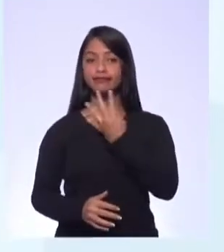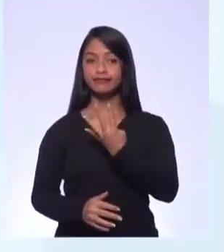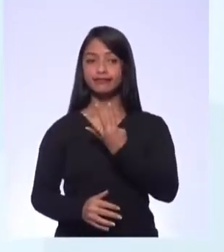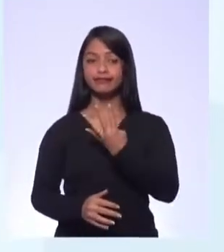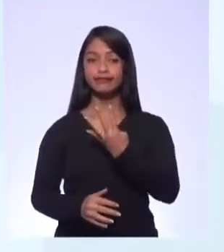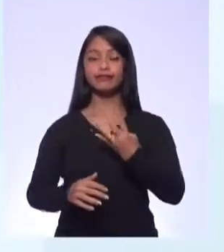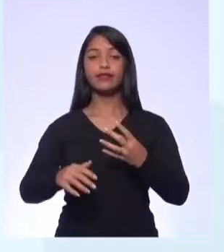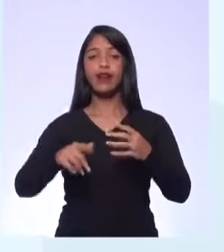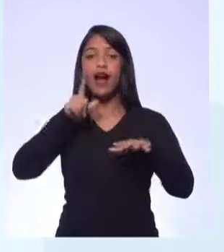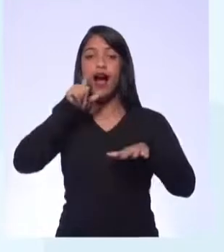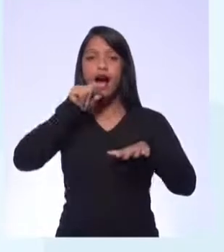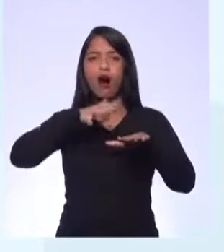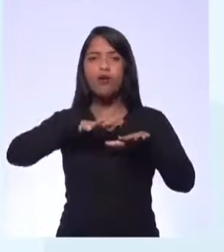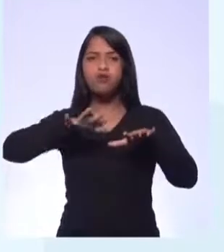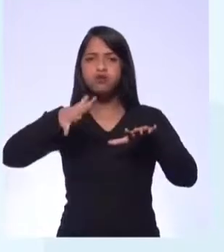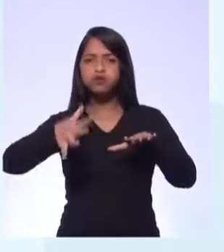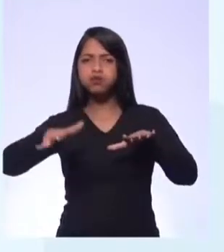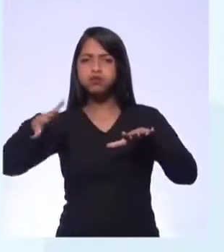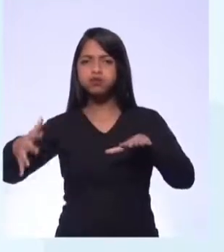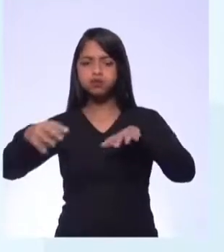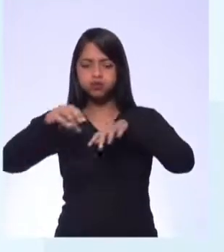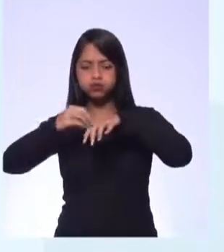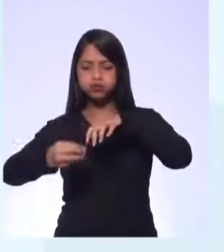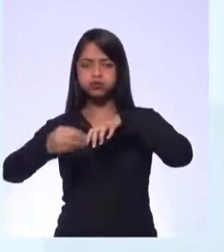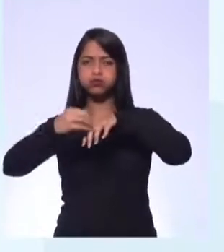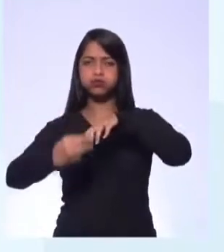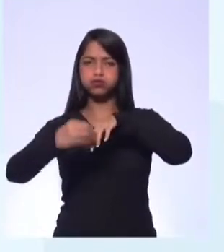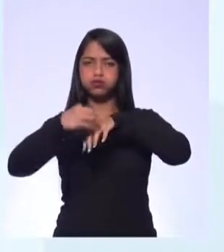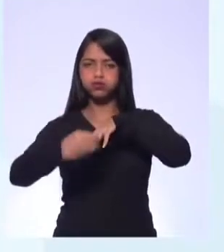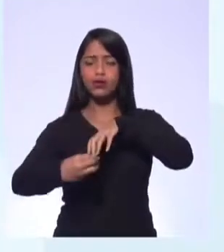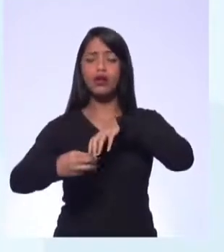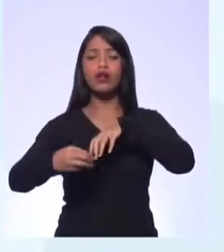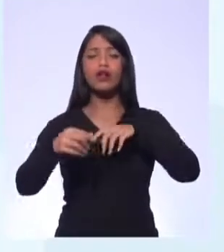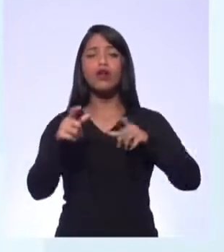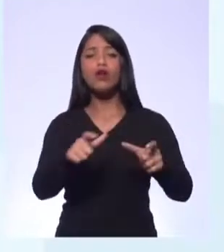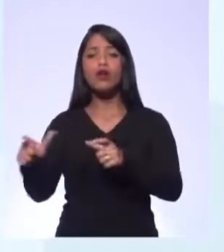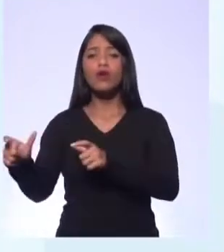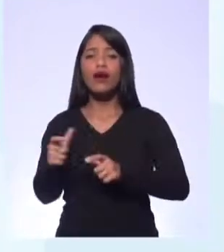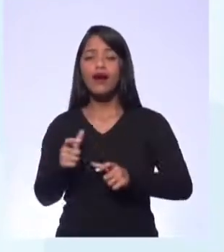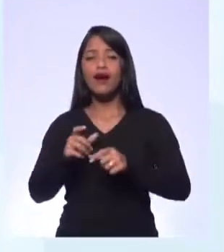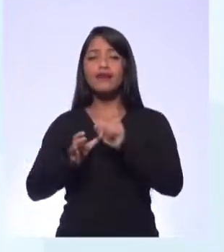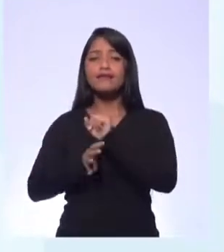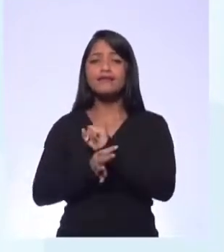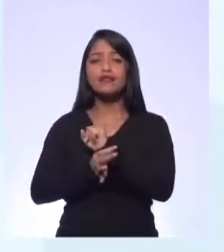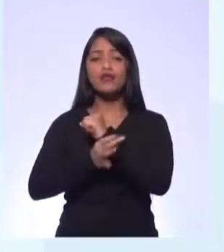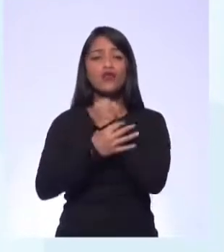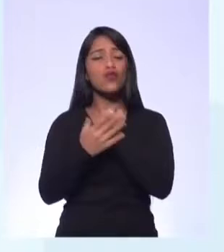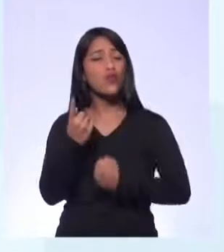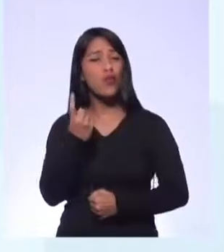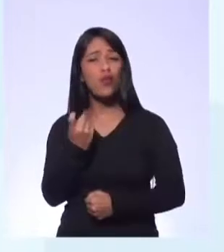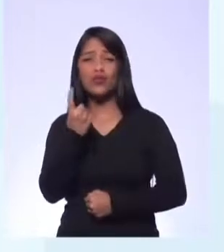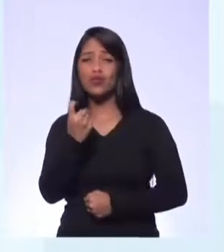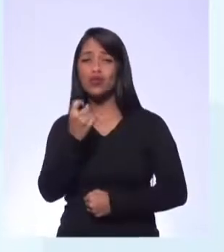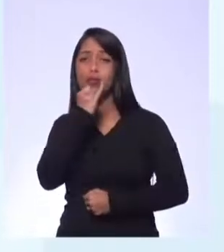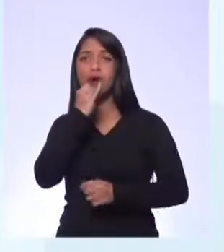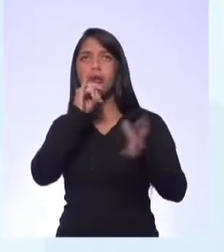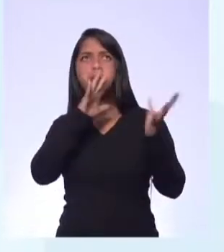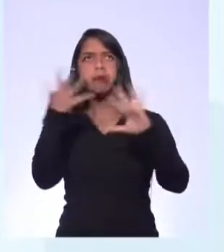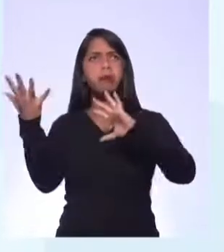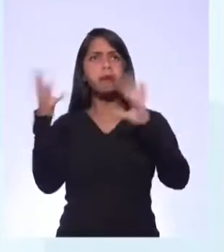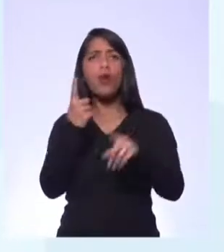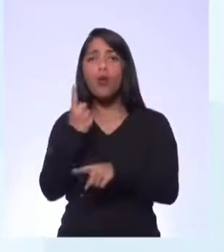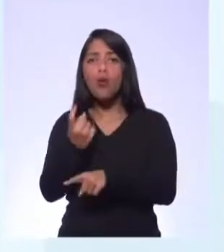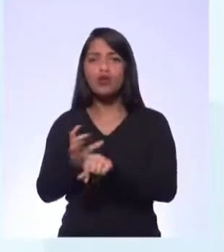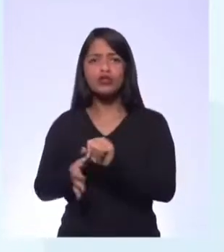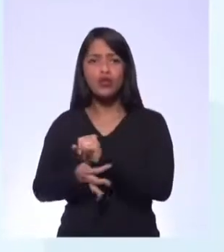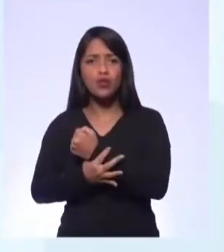Os oceanos podem ser os únicos lugares seguros da mudança climática? No, it can't. Não,